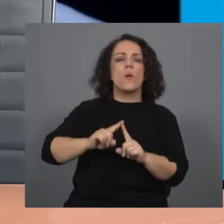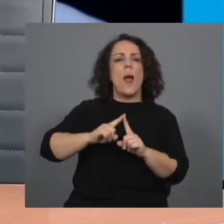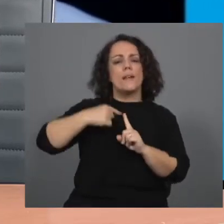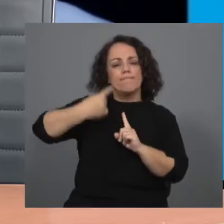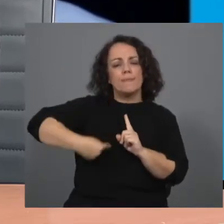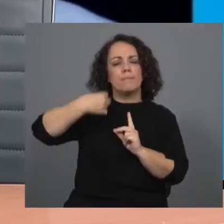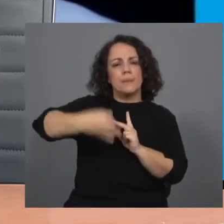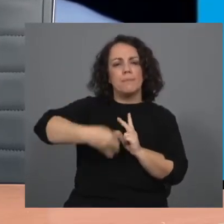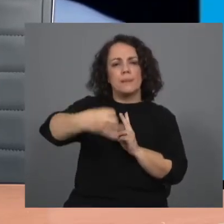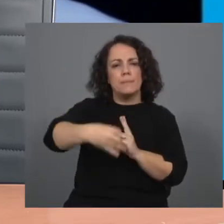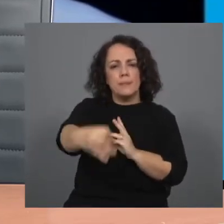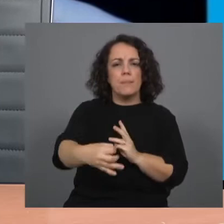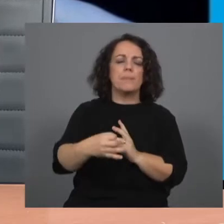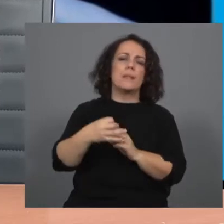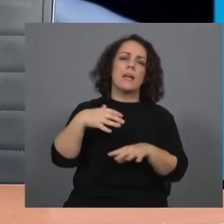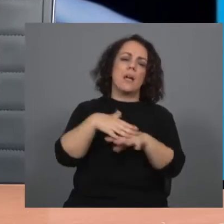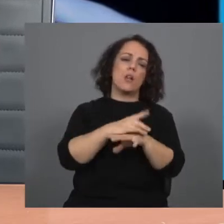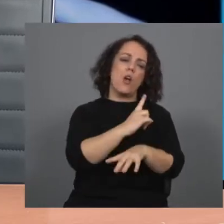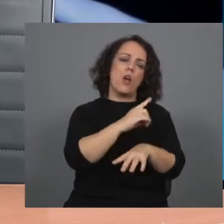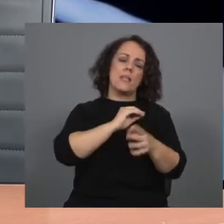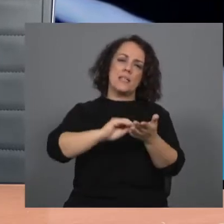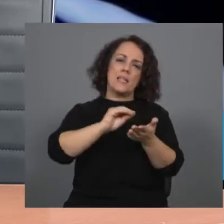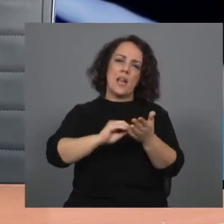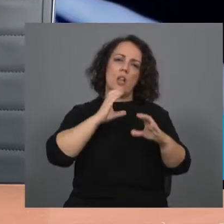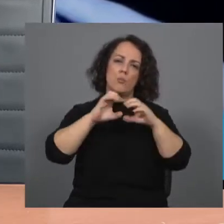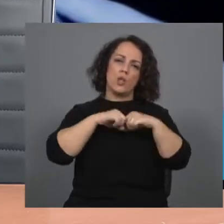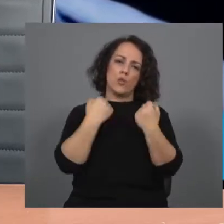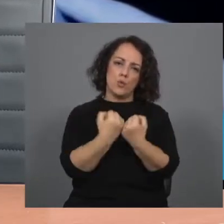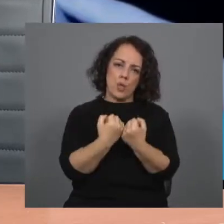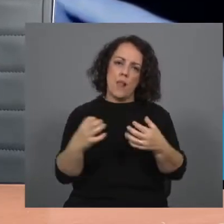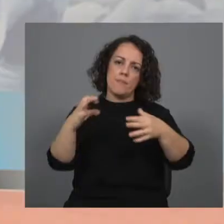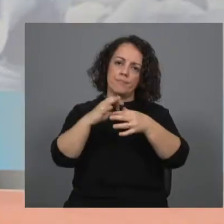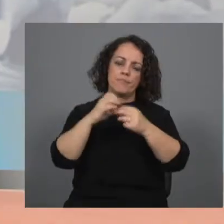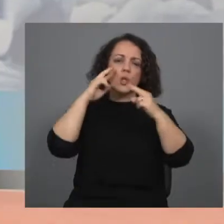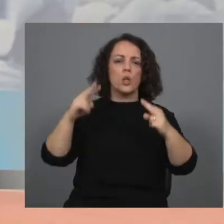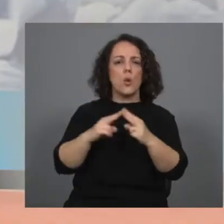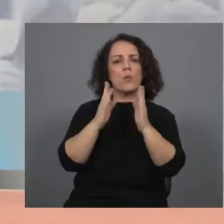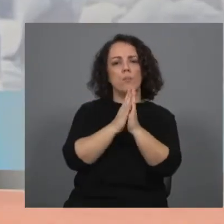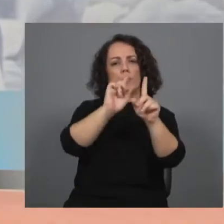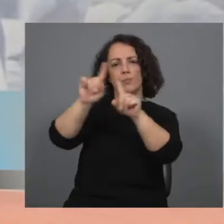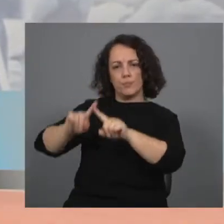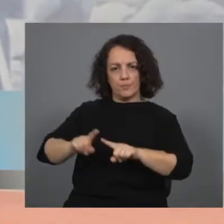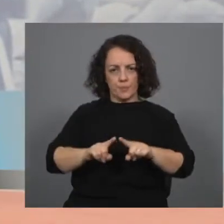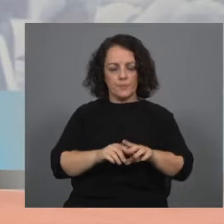as dioceses, neste caso através dos secretariados de comunicação social. Onde também, e em 2020 foi a primeira vez que assim